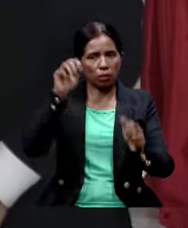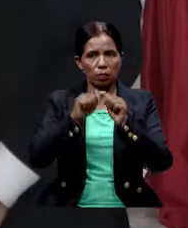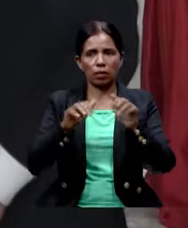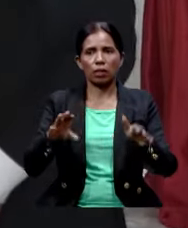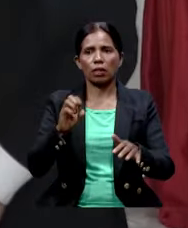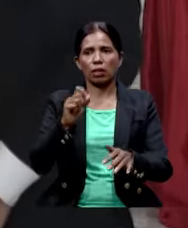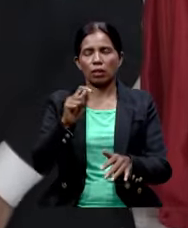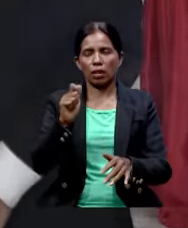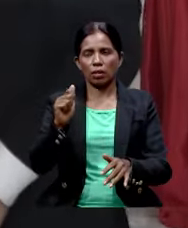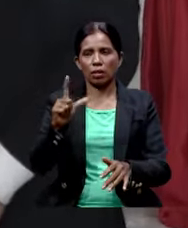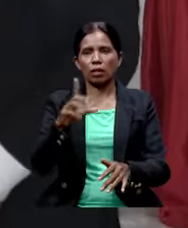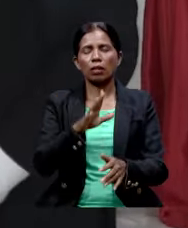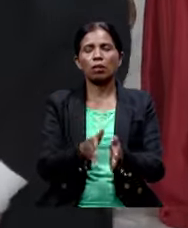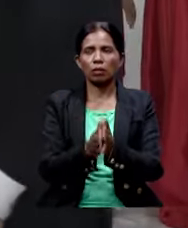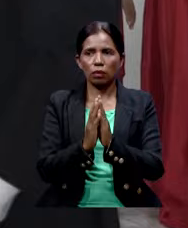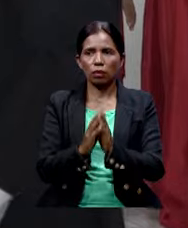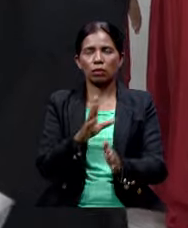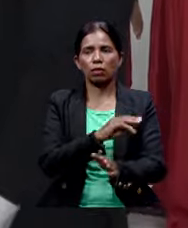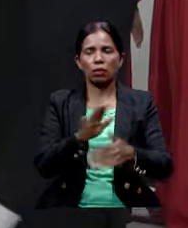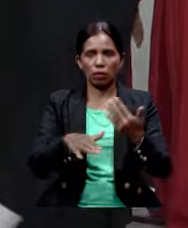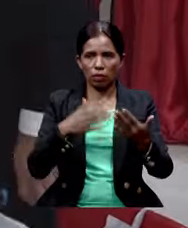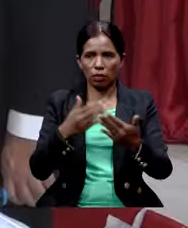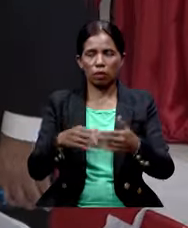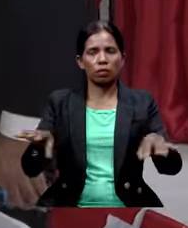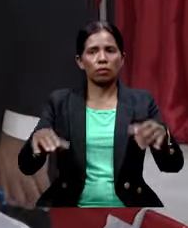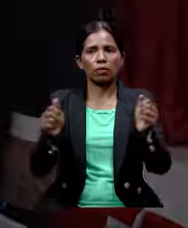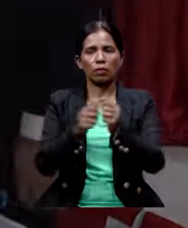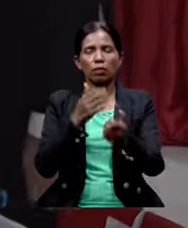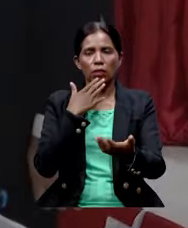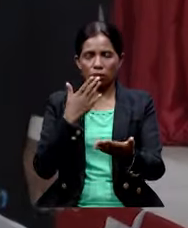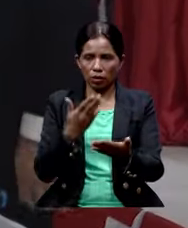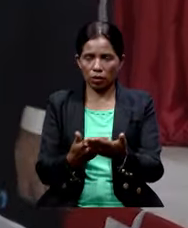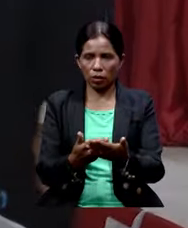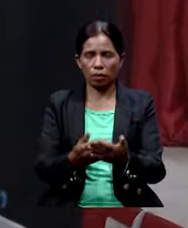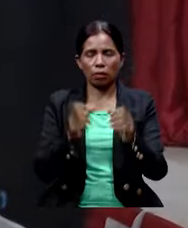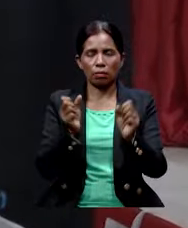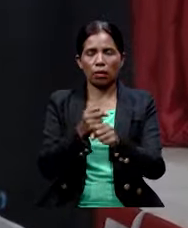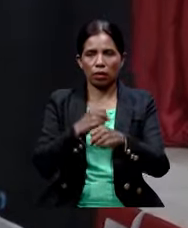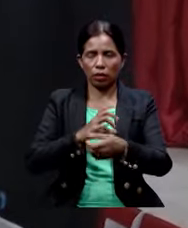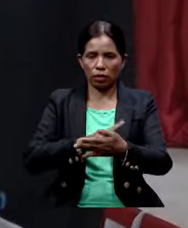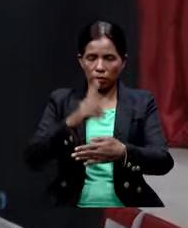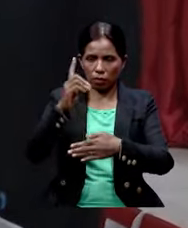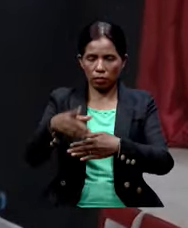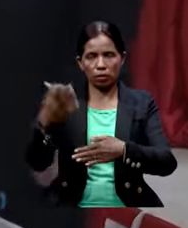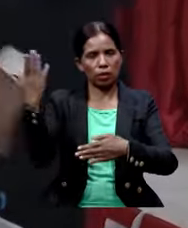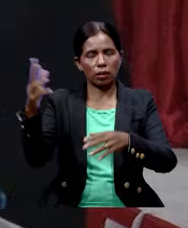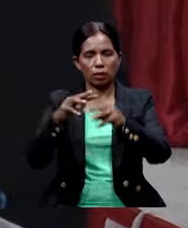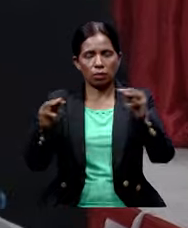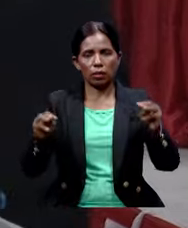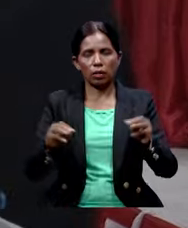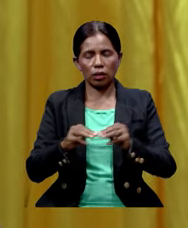e em discurso o suba empossado Sira a tu serviço o sólido no nebele ralo desenvolvimento e município Manu